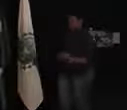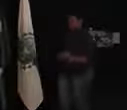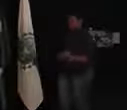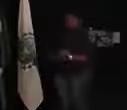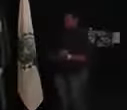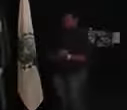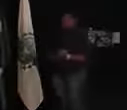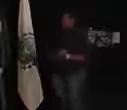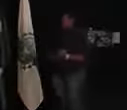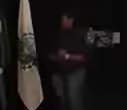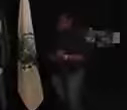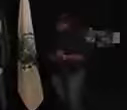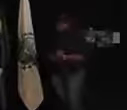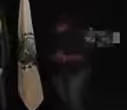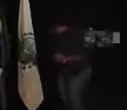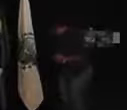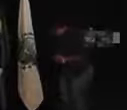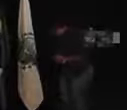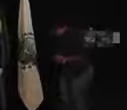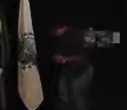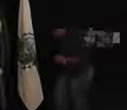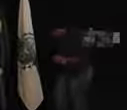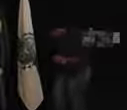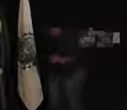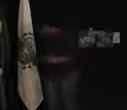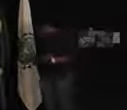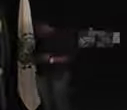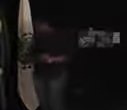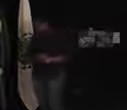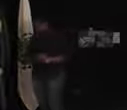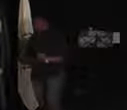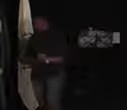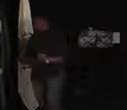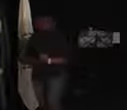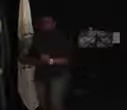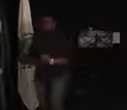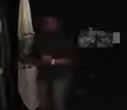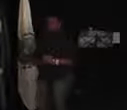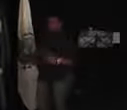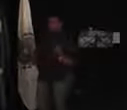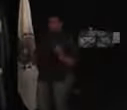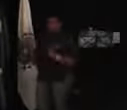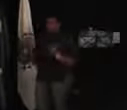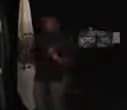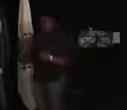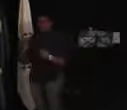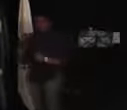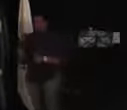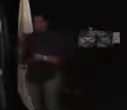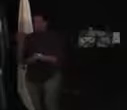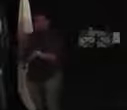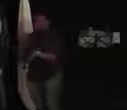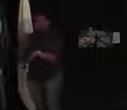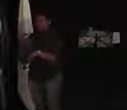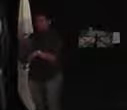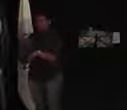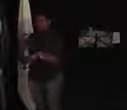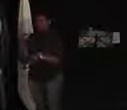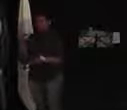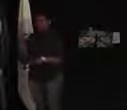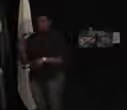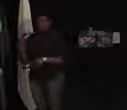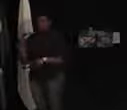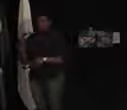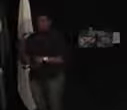sensação. Tá? Não é só o TDA. Então, trabalhar com atividades menores, né, com